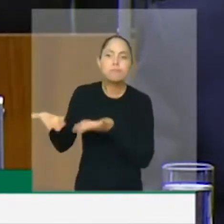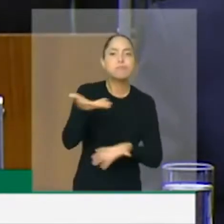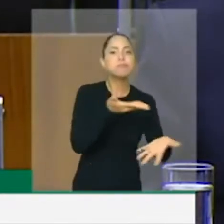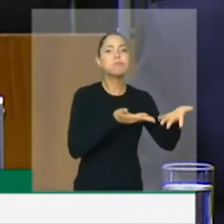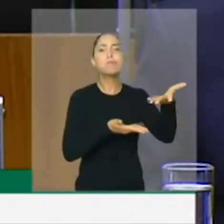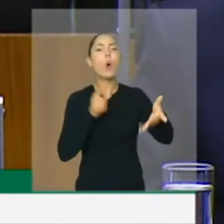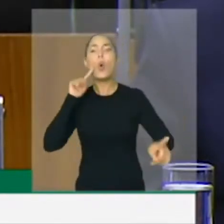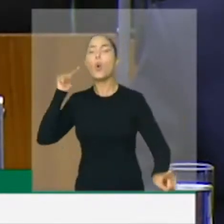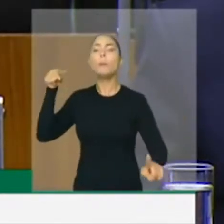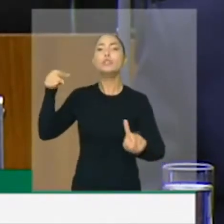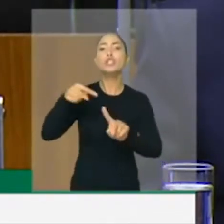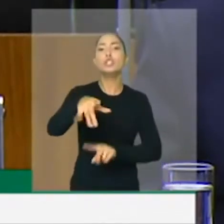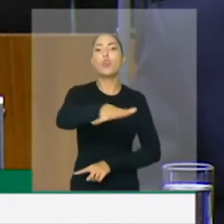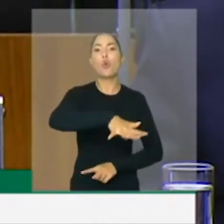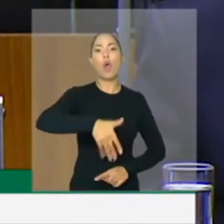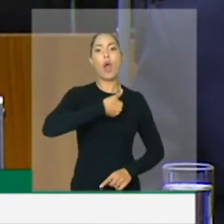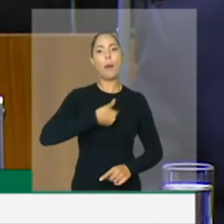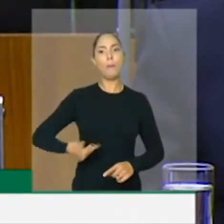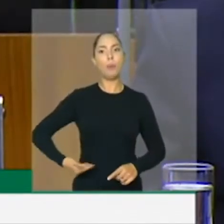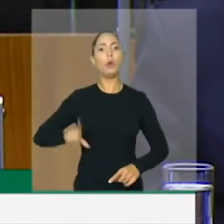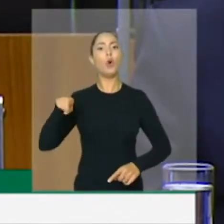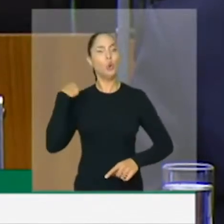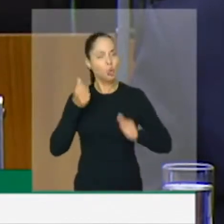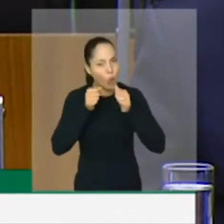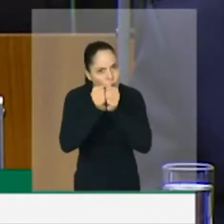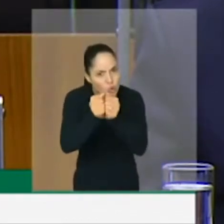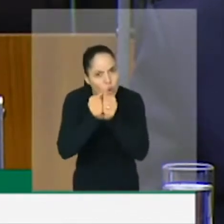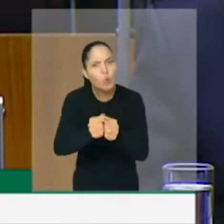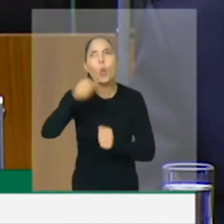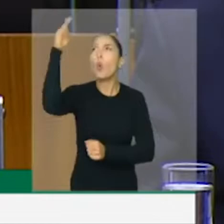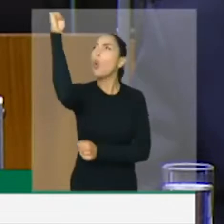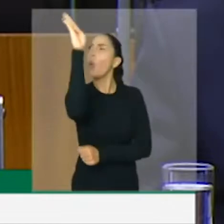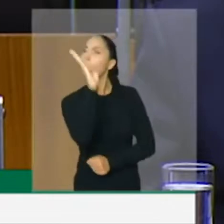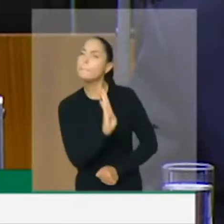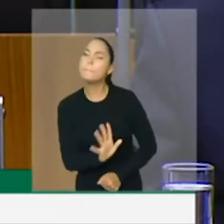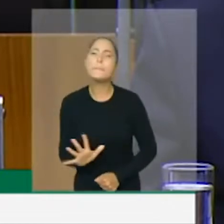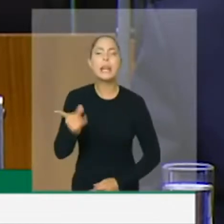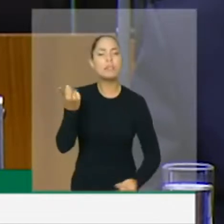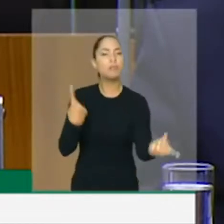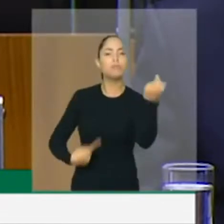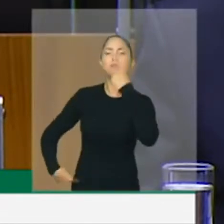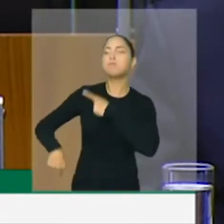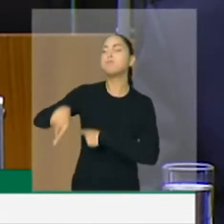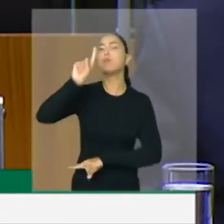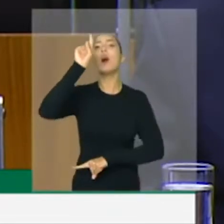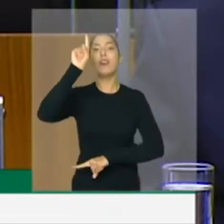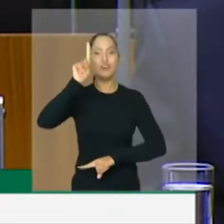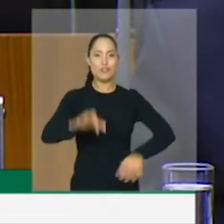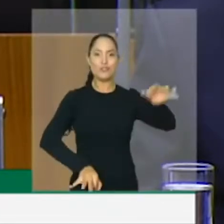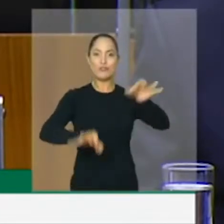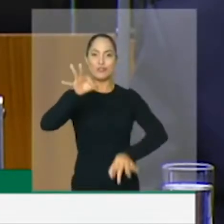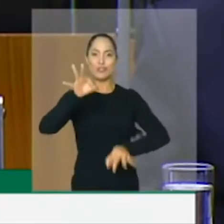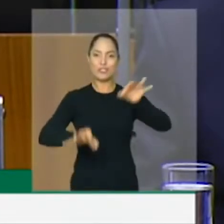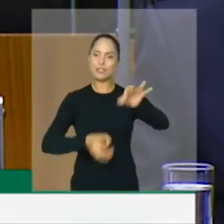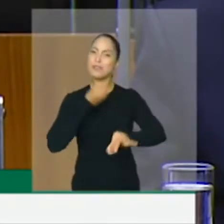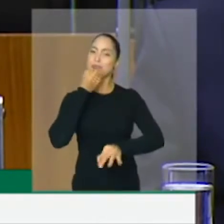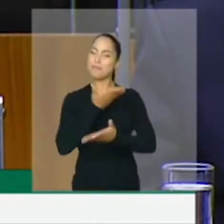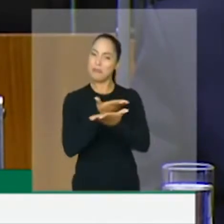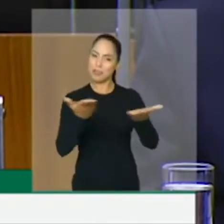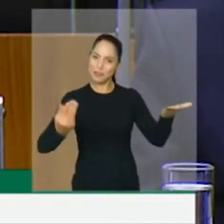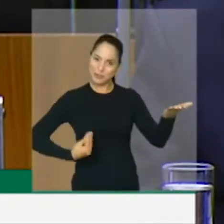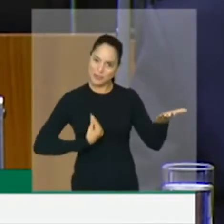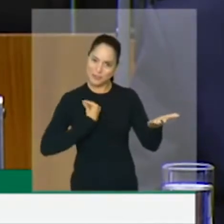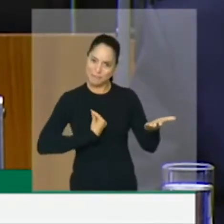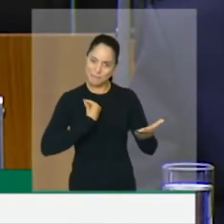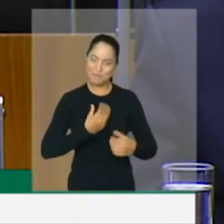público para, juntos, construirmos um Brasil mais próspero e mais justo para todos. A participação de nosso parlamento